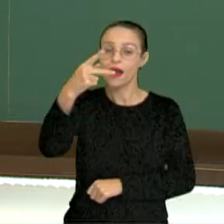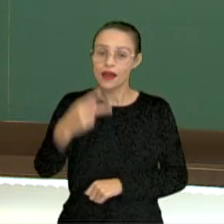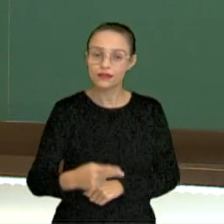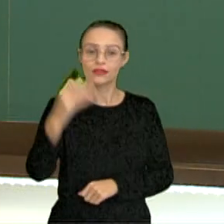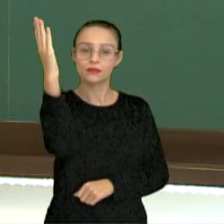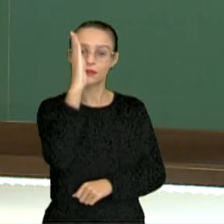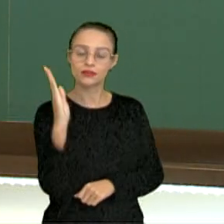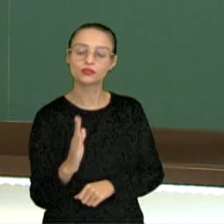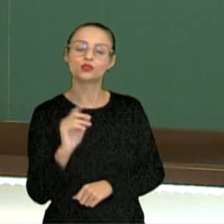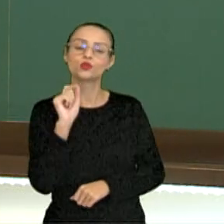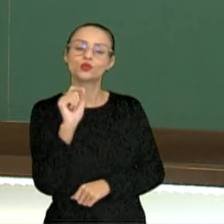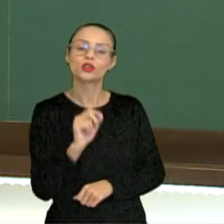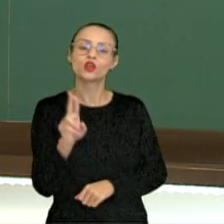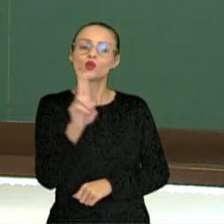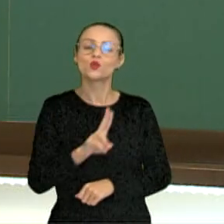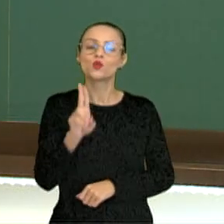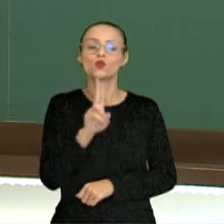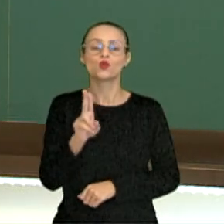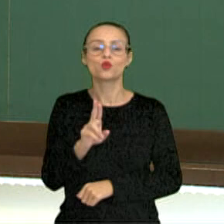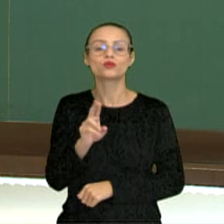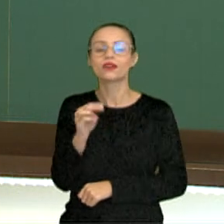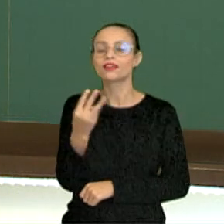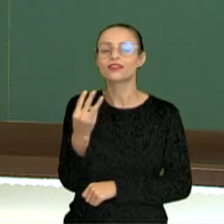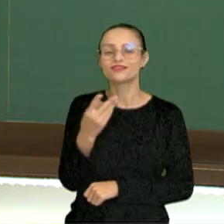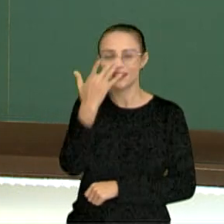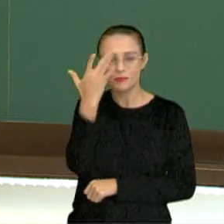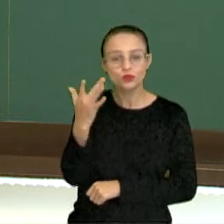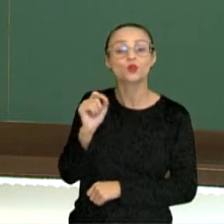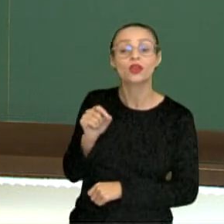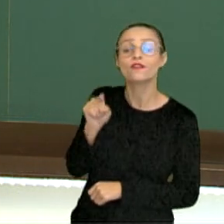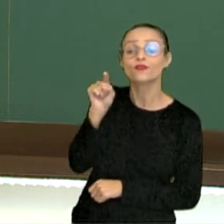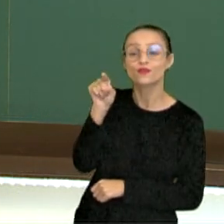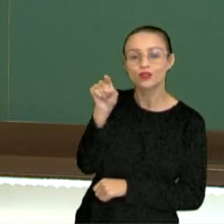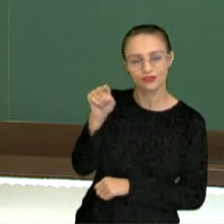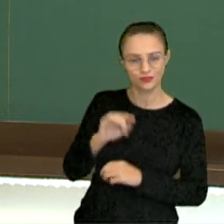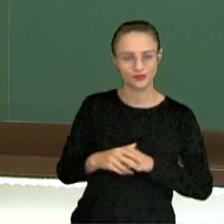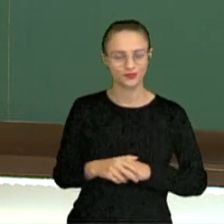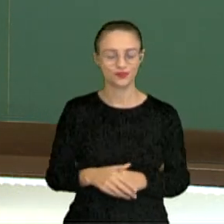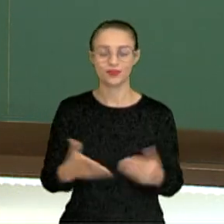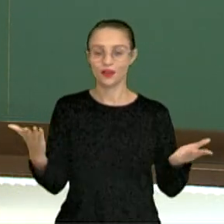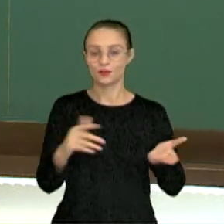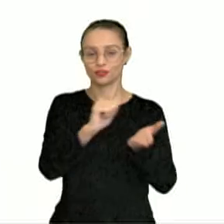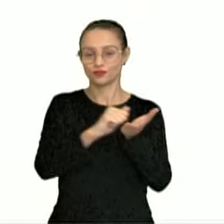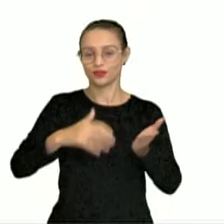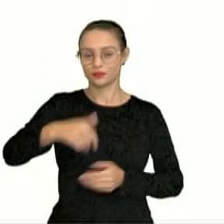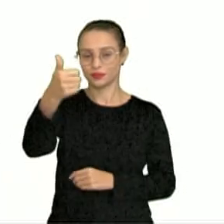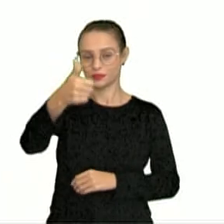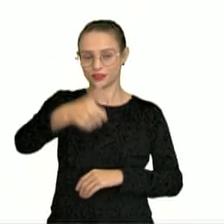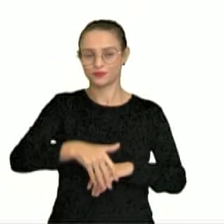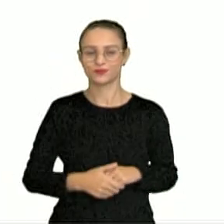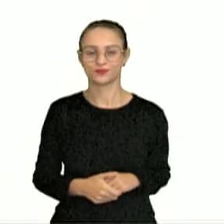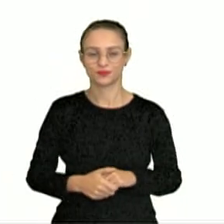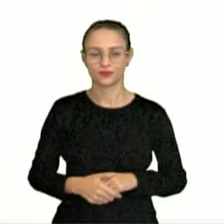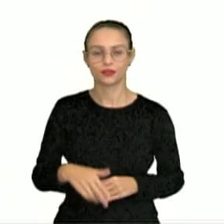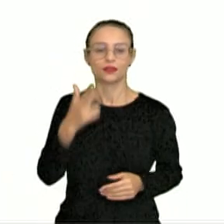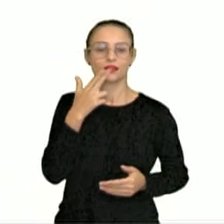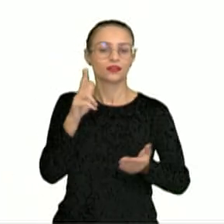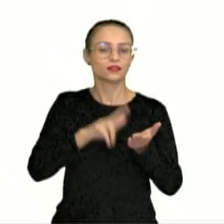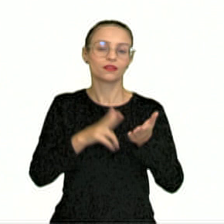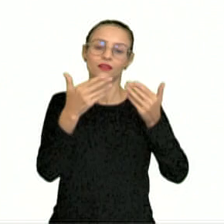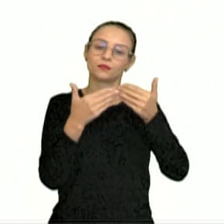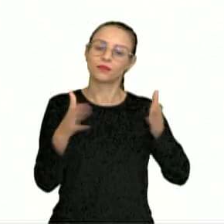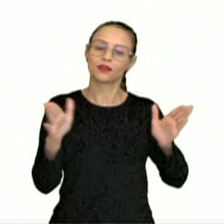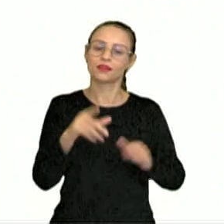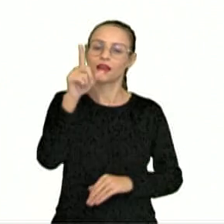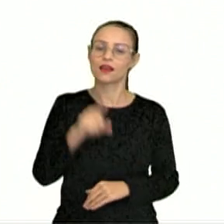terceira pessoa, a ideia do você, né? Vamos à primeira atividade. A carta aberta lida